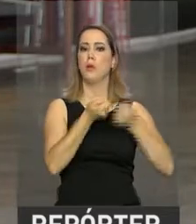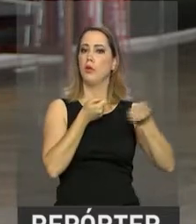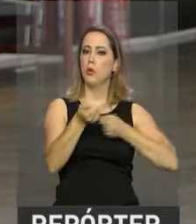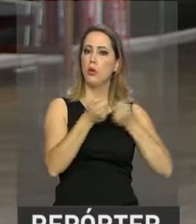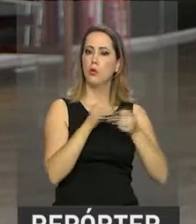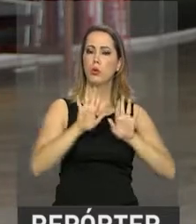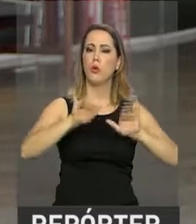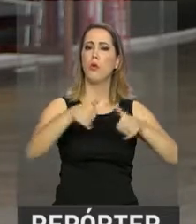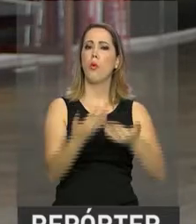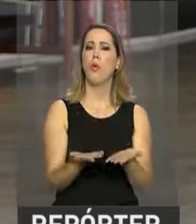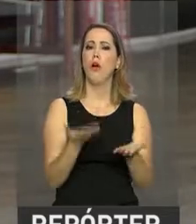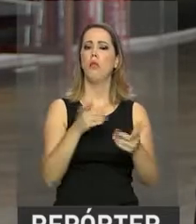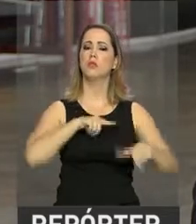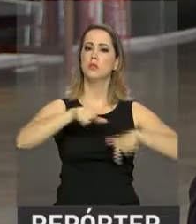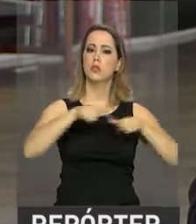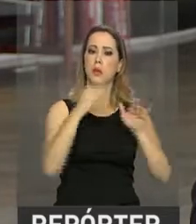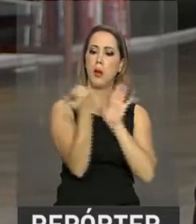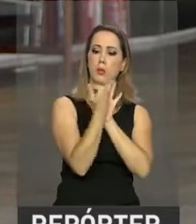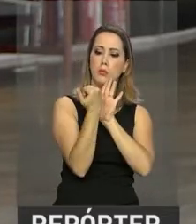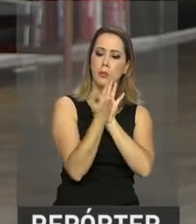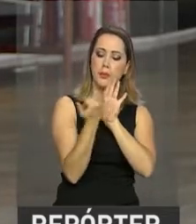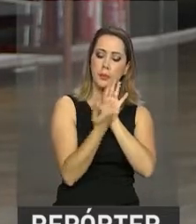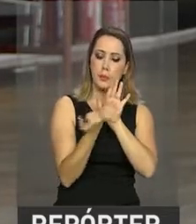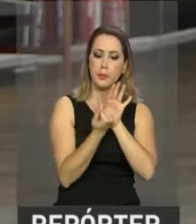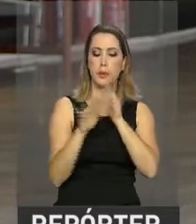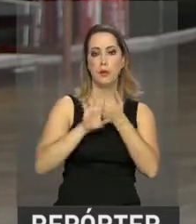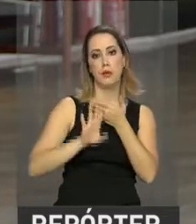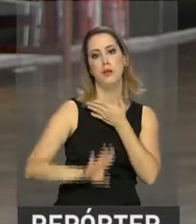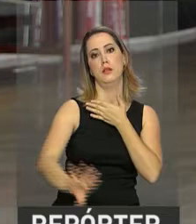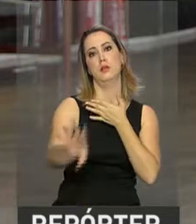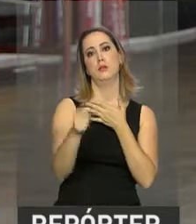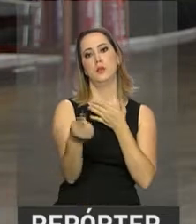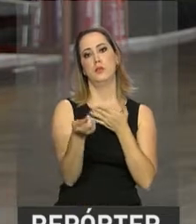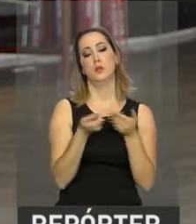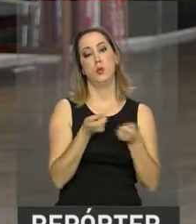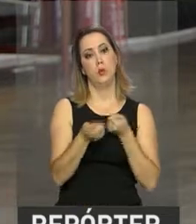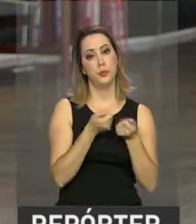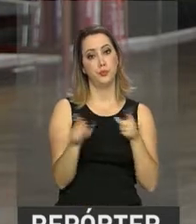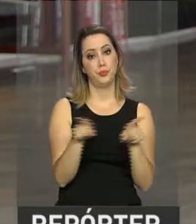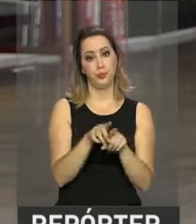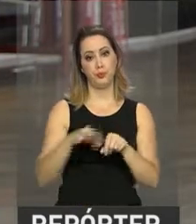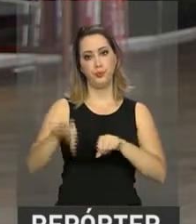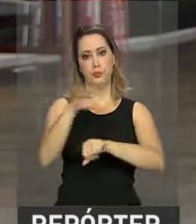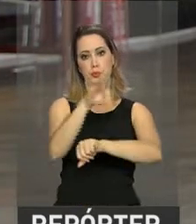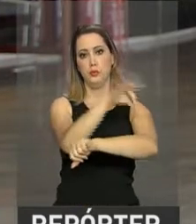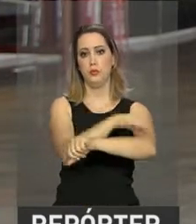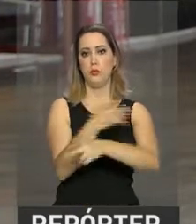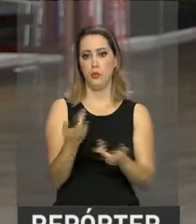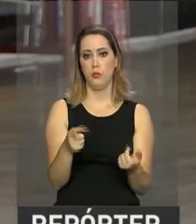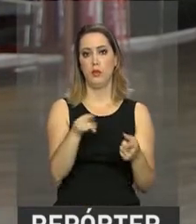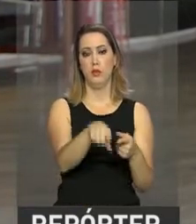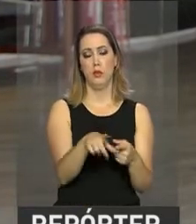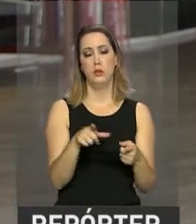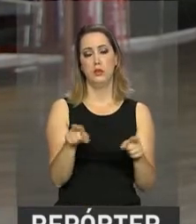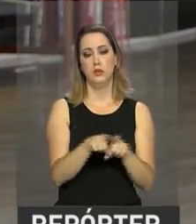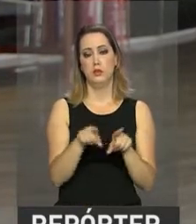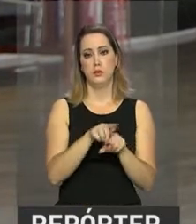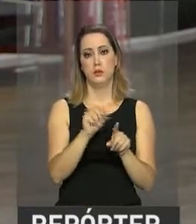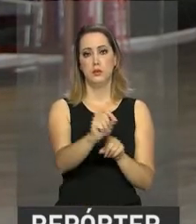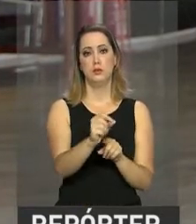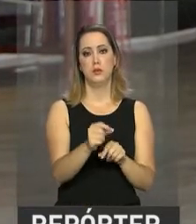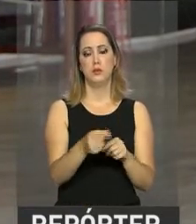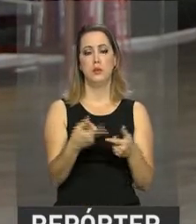sobre as ações de combate, de monitoramento e também de controle ao mosquito da dengue, e também relacionadas à questão